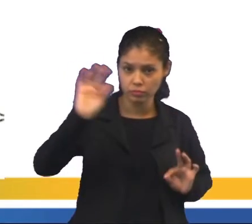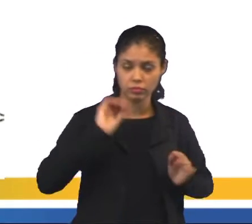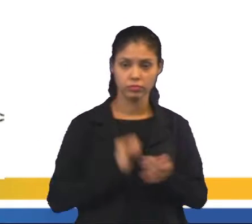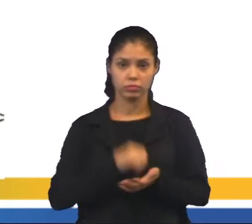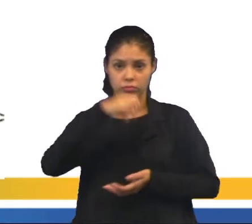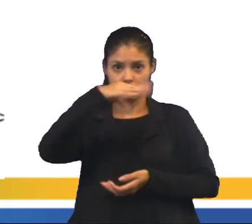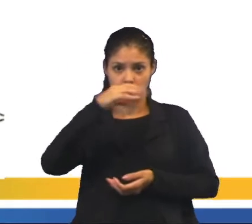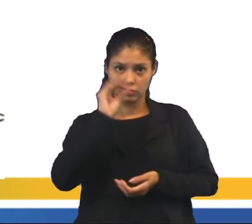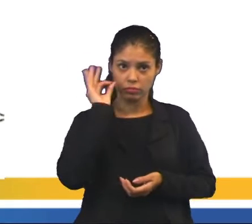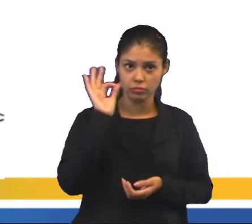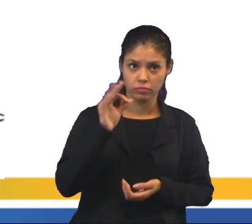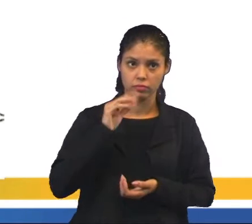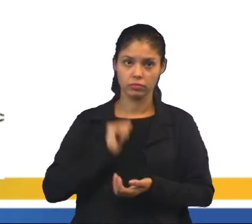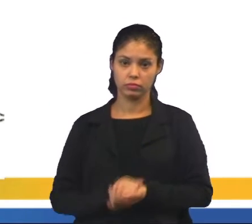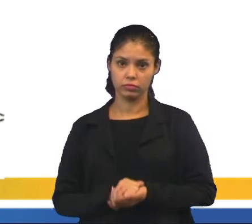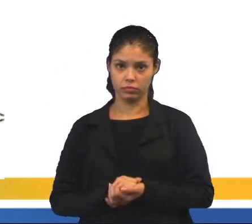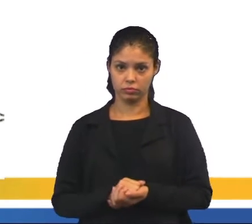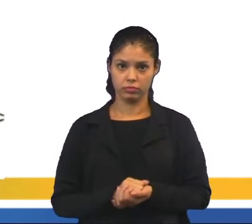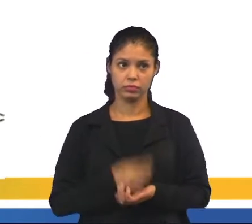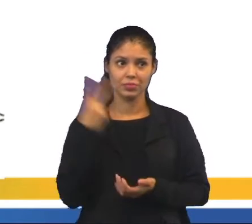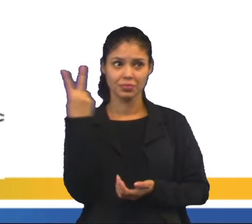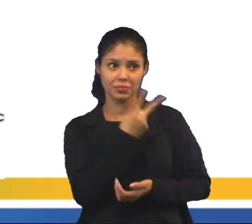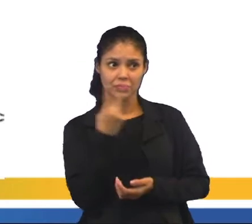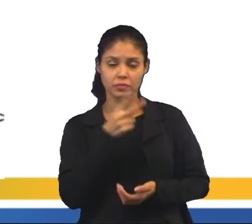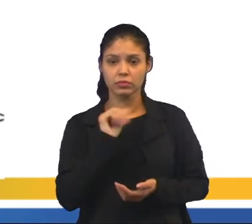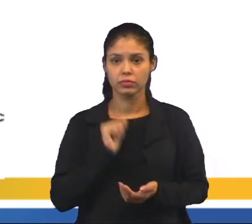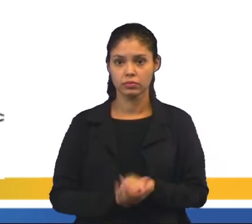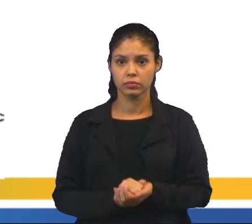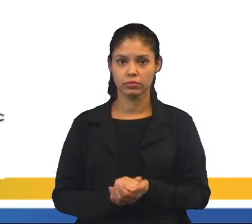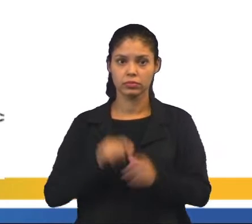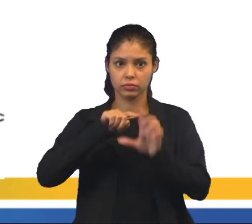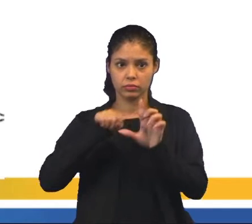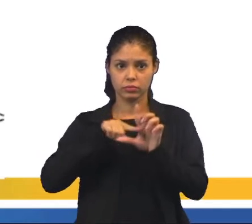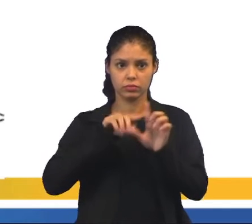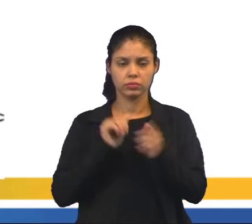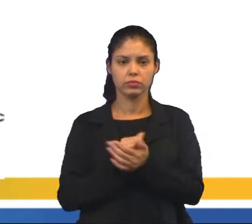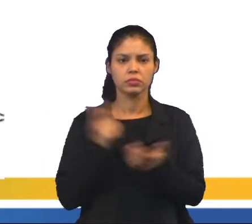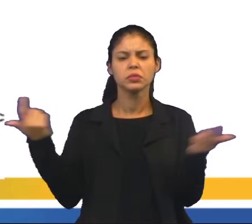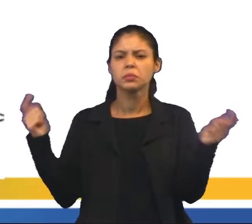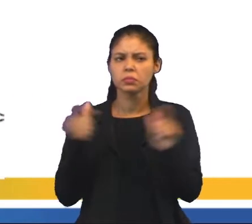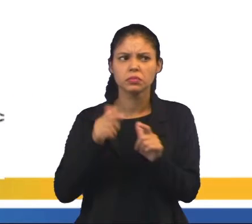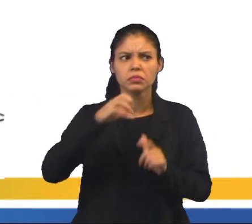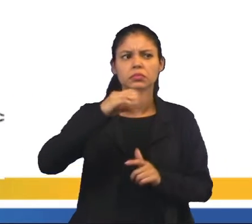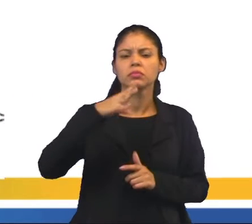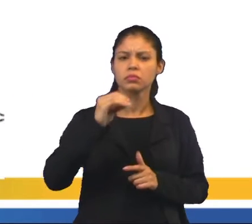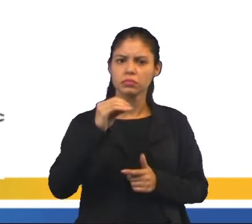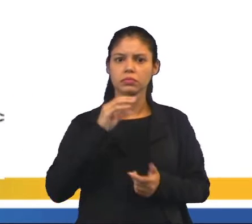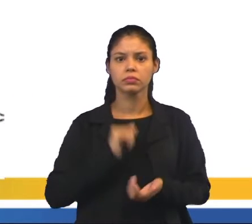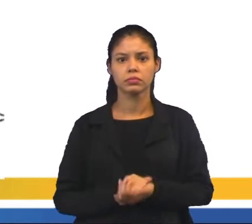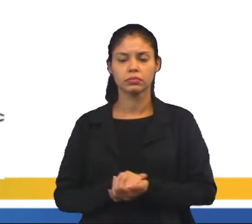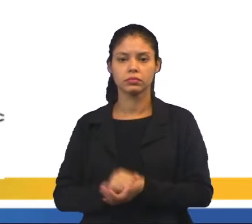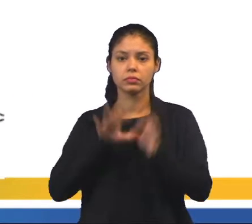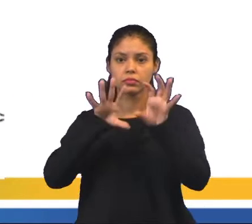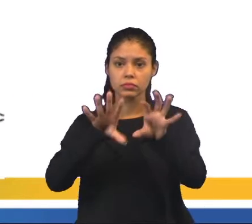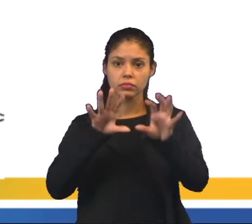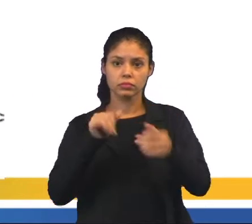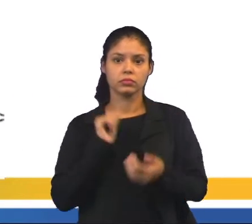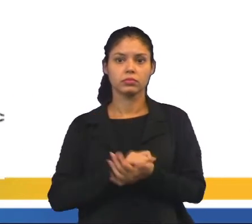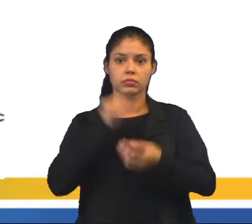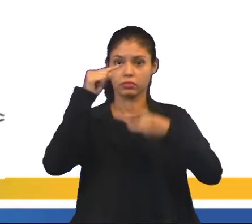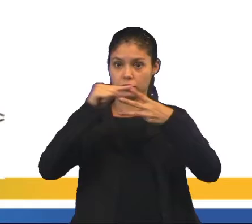retor de 90 graus e dois ângulos agudos menores que 90 graus. Desta